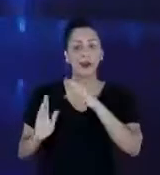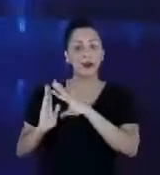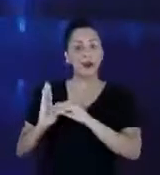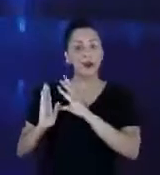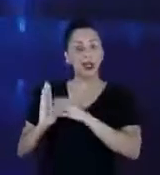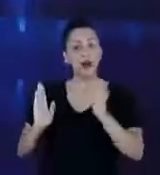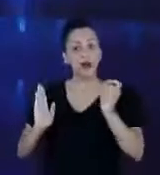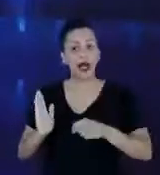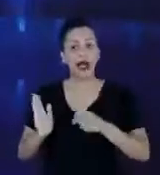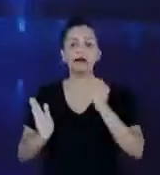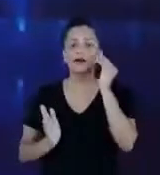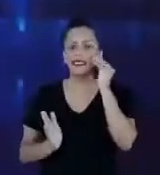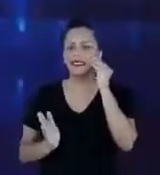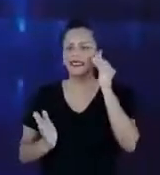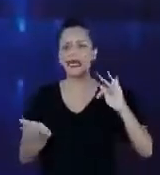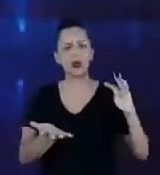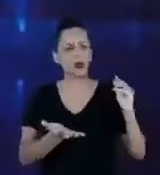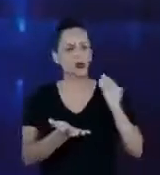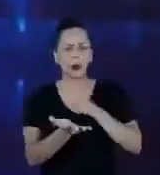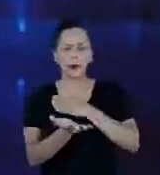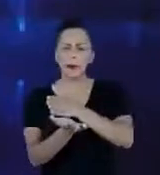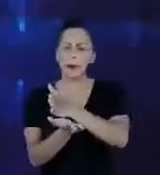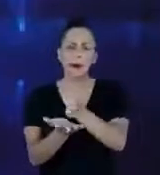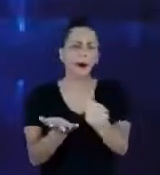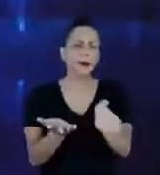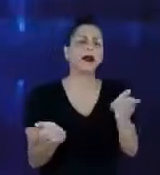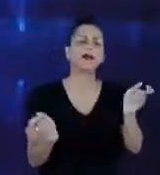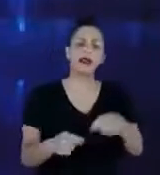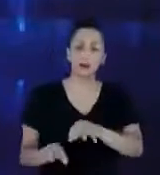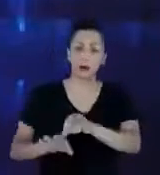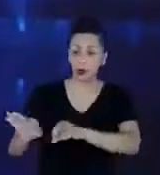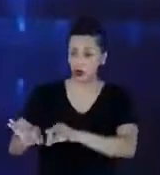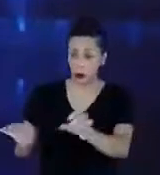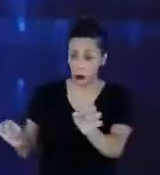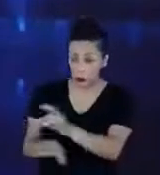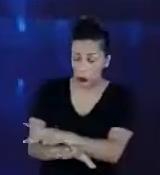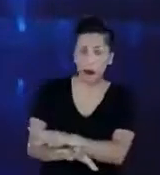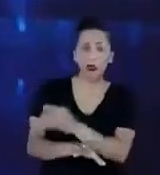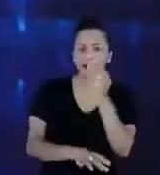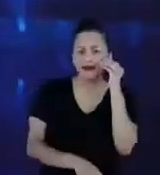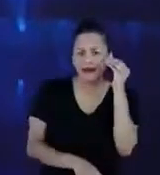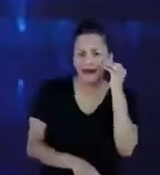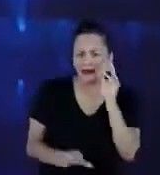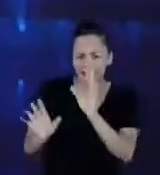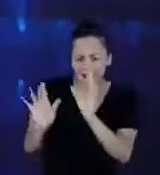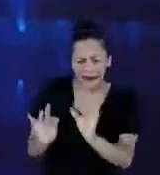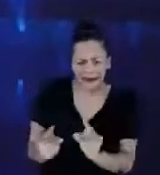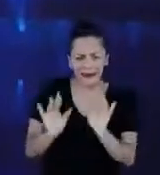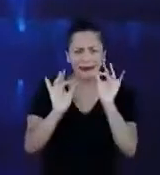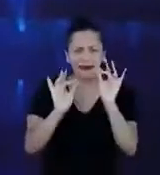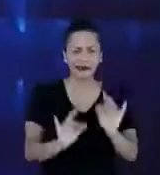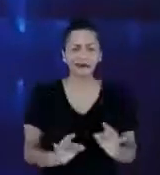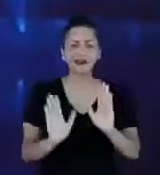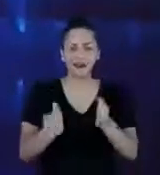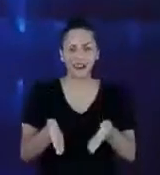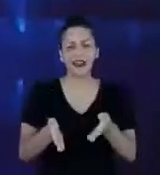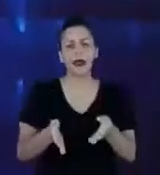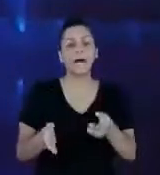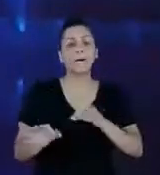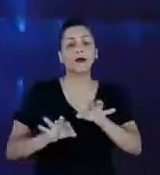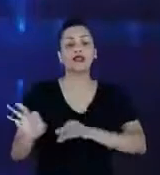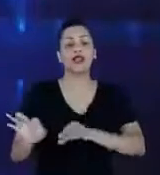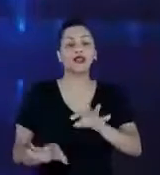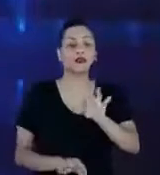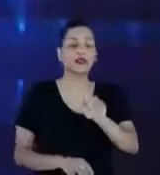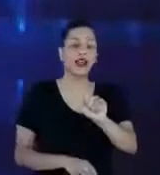testar tudo o que nós terminamos de concluir num projeto que foi realizado corporativo, que foi o projeto da tarifa moderna, onde a